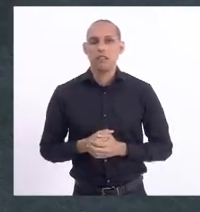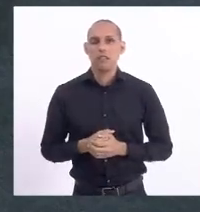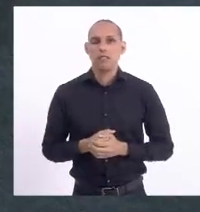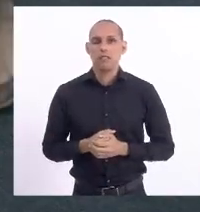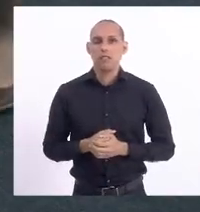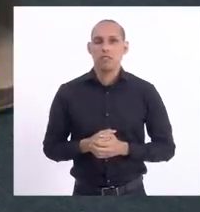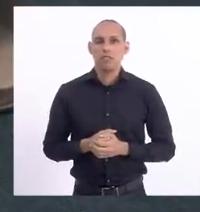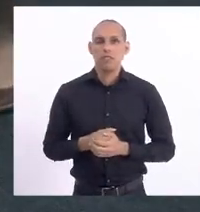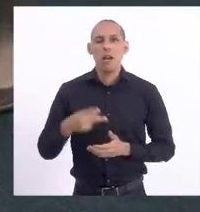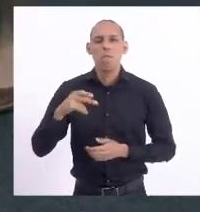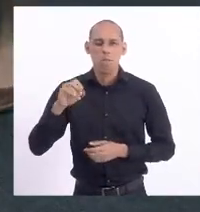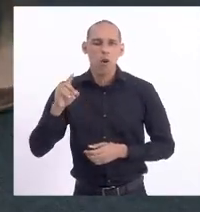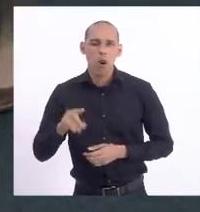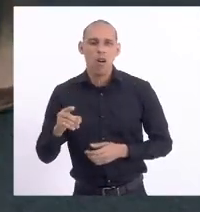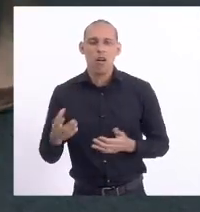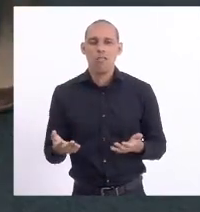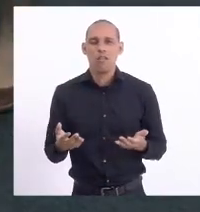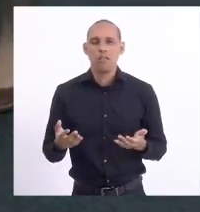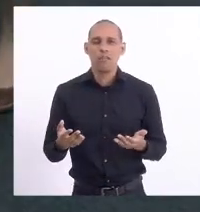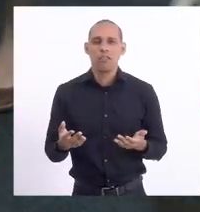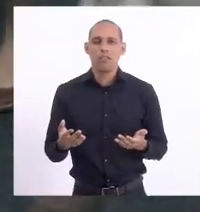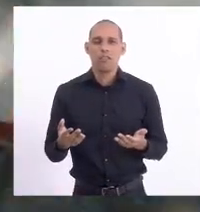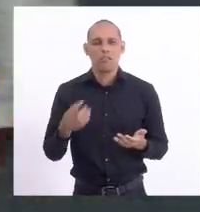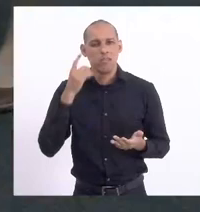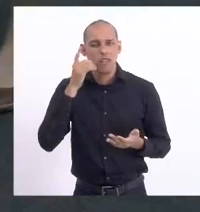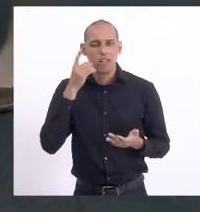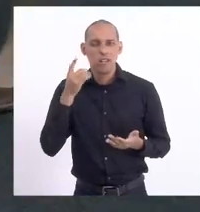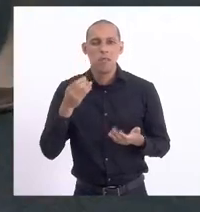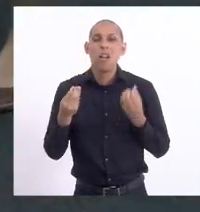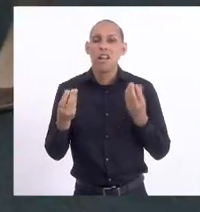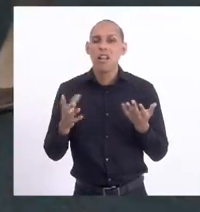leite em pó, deputados,